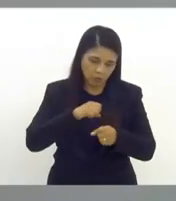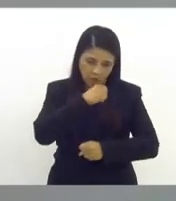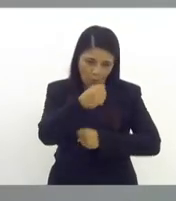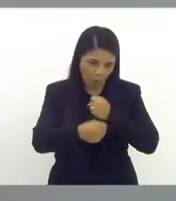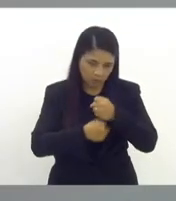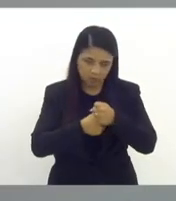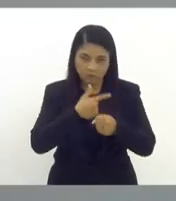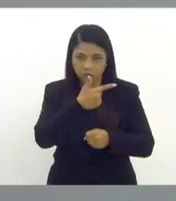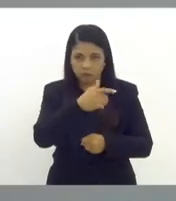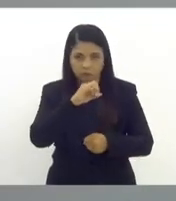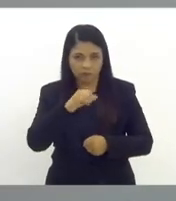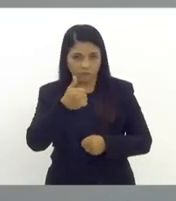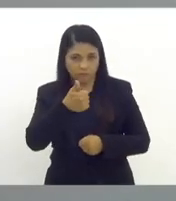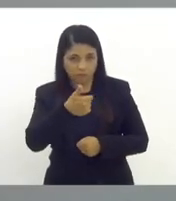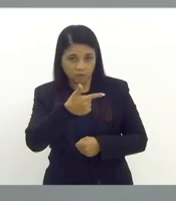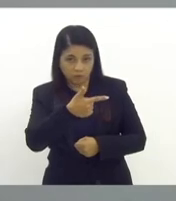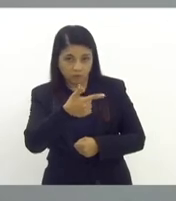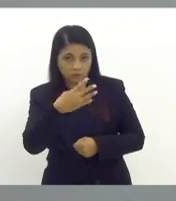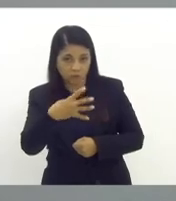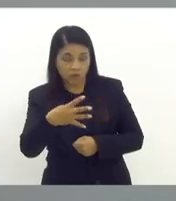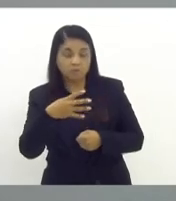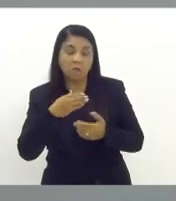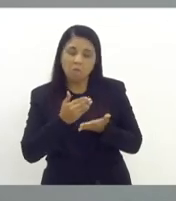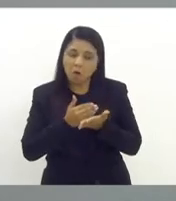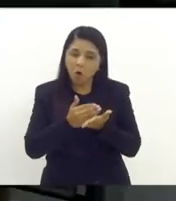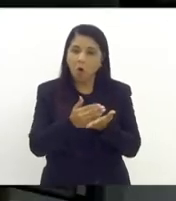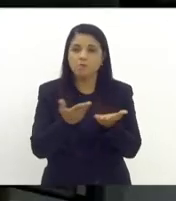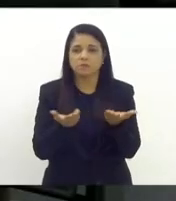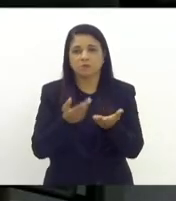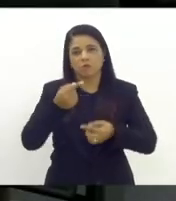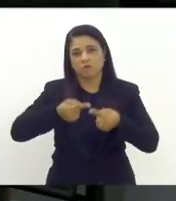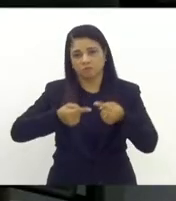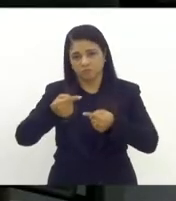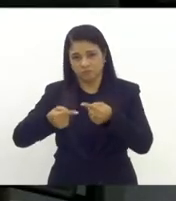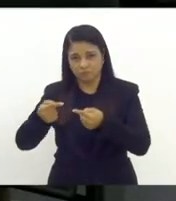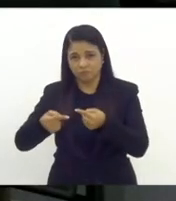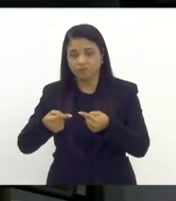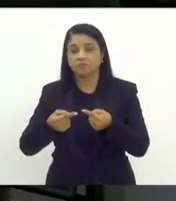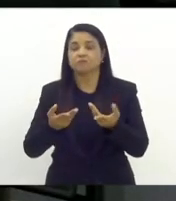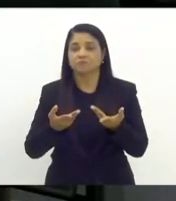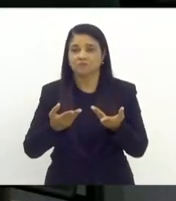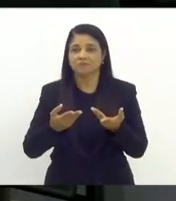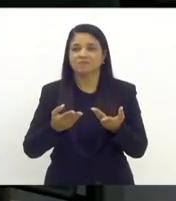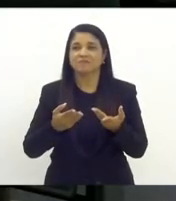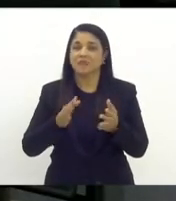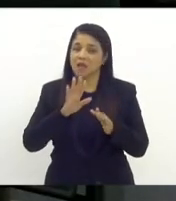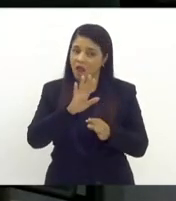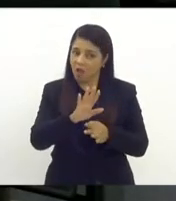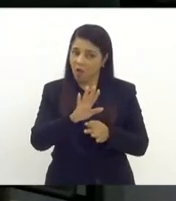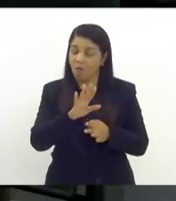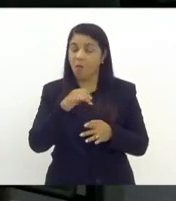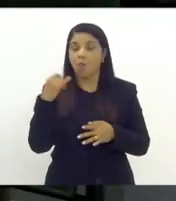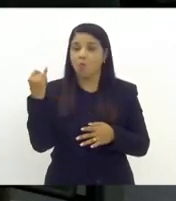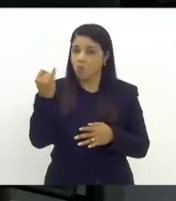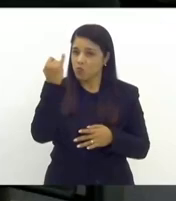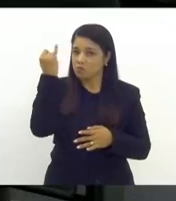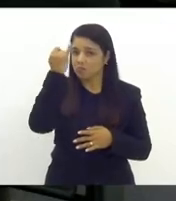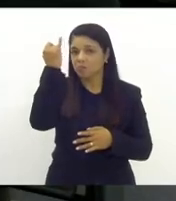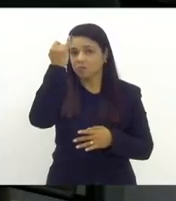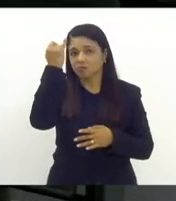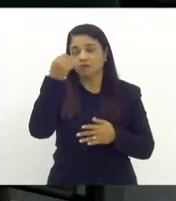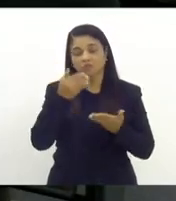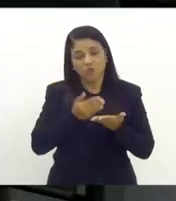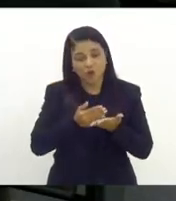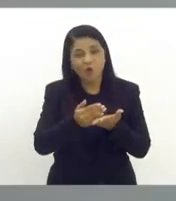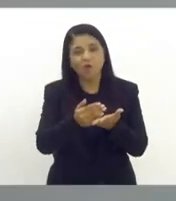não mas a gente pode iniciar Mas temos que iniciar o importante é o importante é